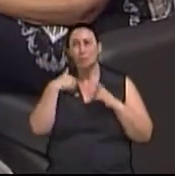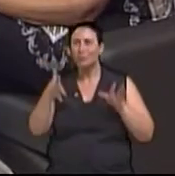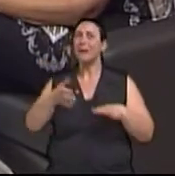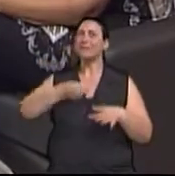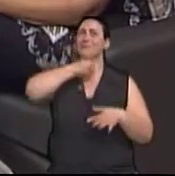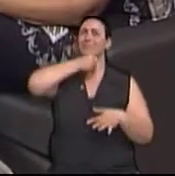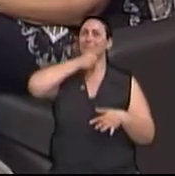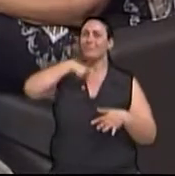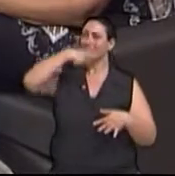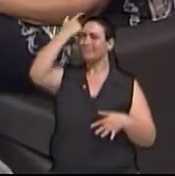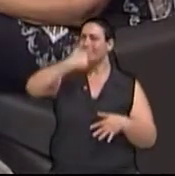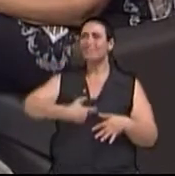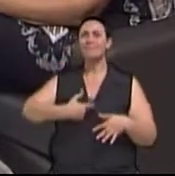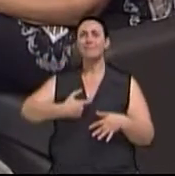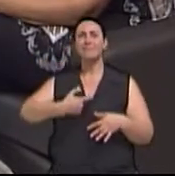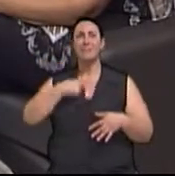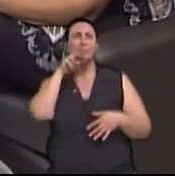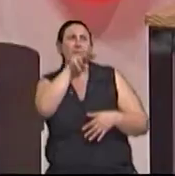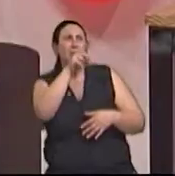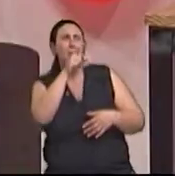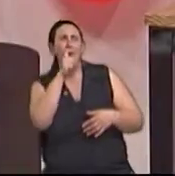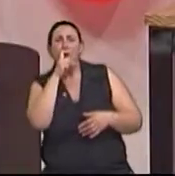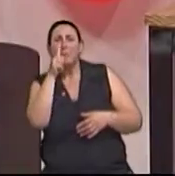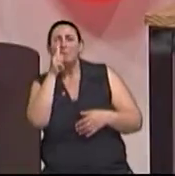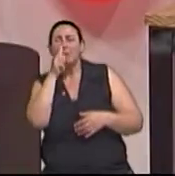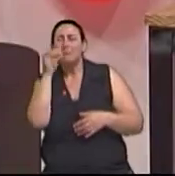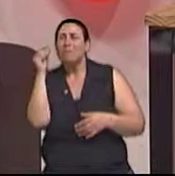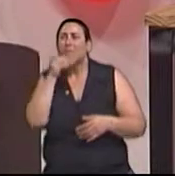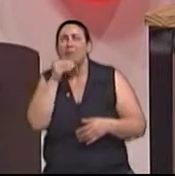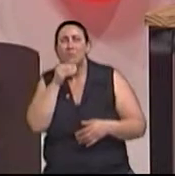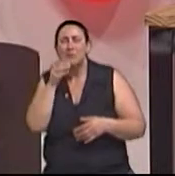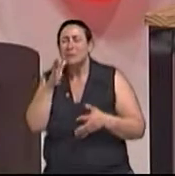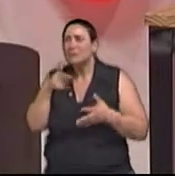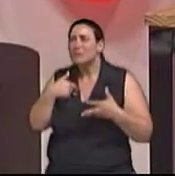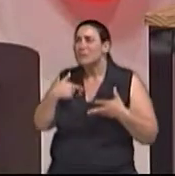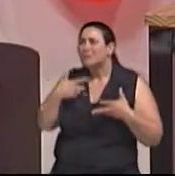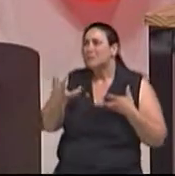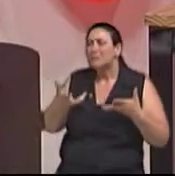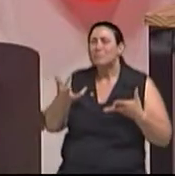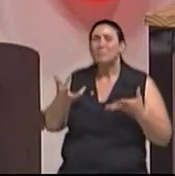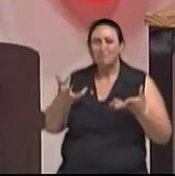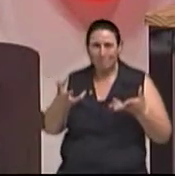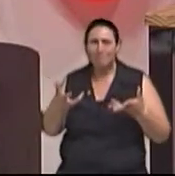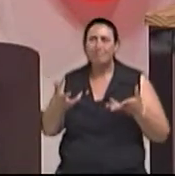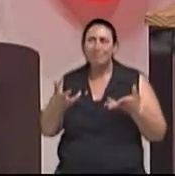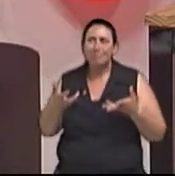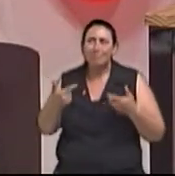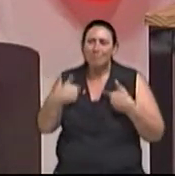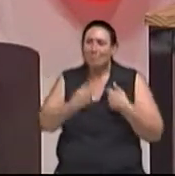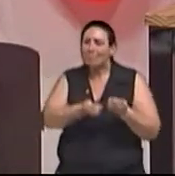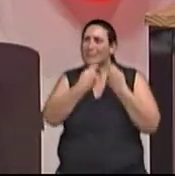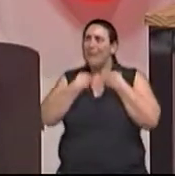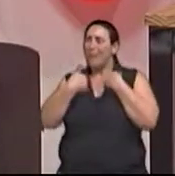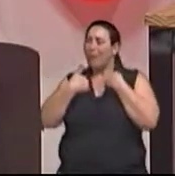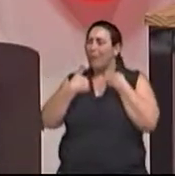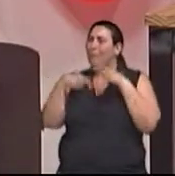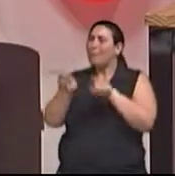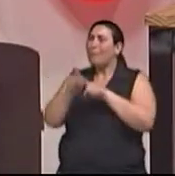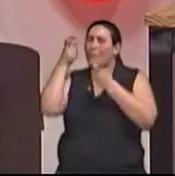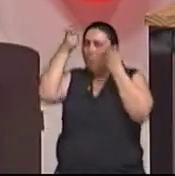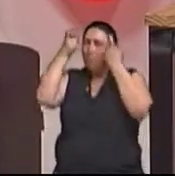a fragilidade do meus pais a velhice deles é eu amanhã e isso assusta muito claro